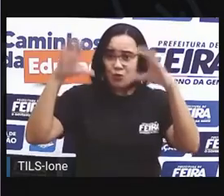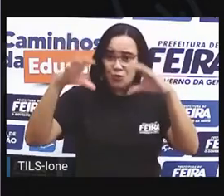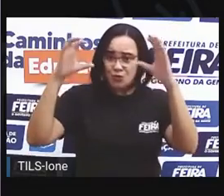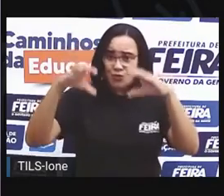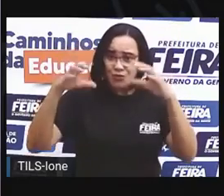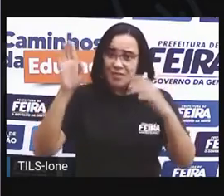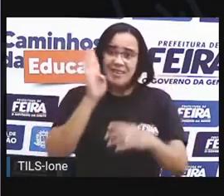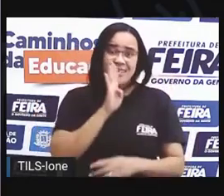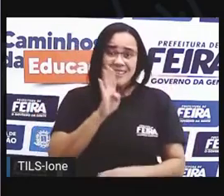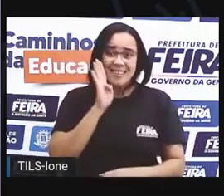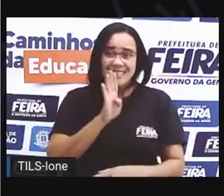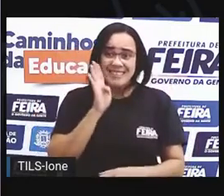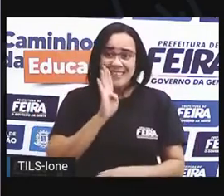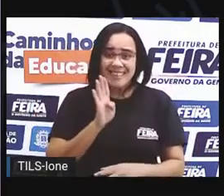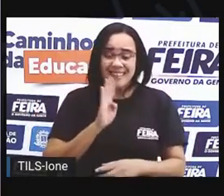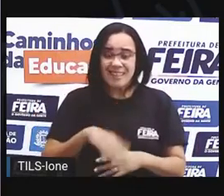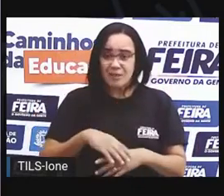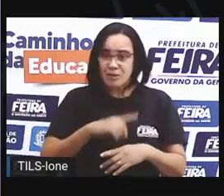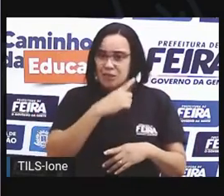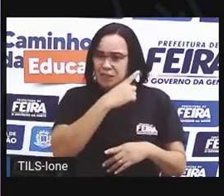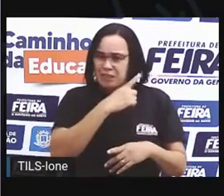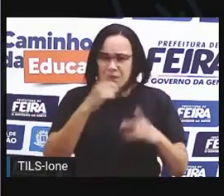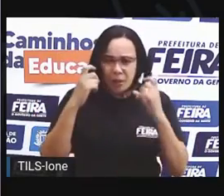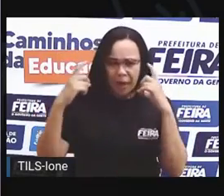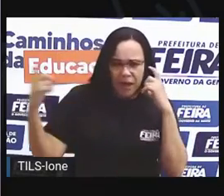fantástico? E esse trovão?